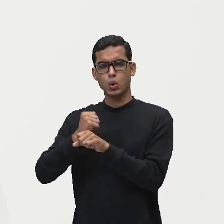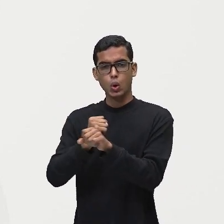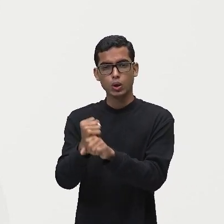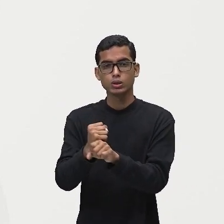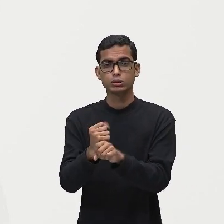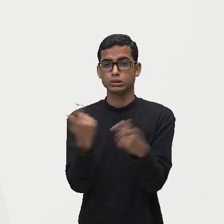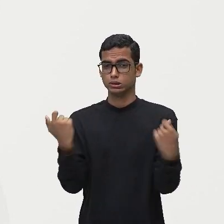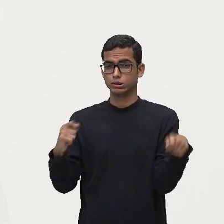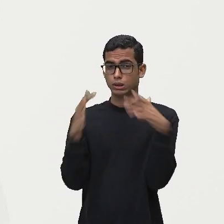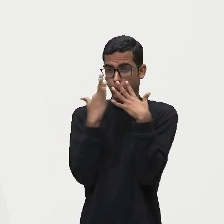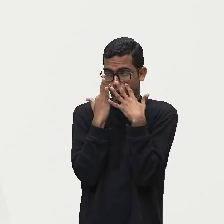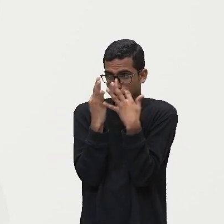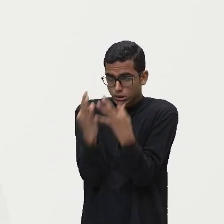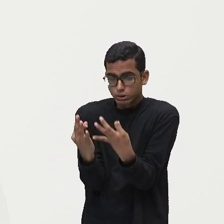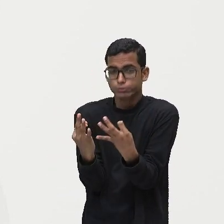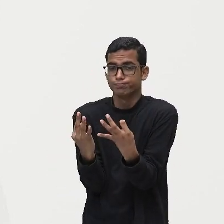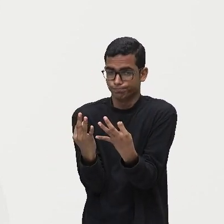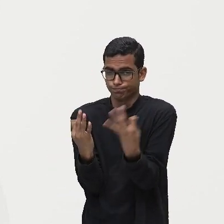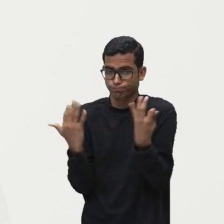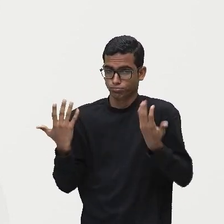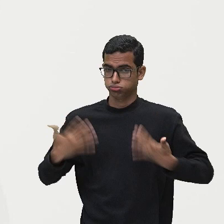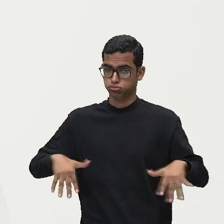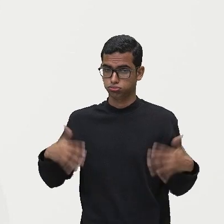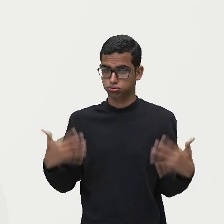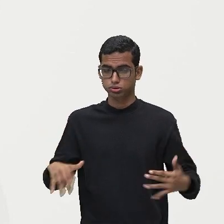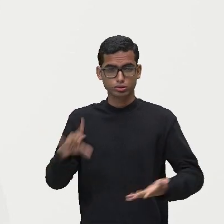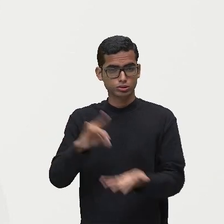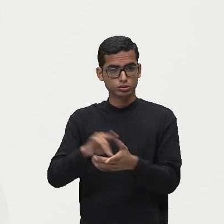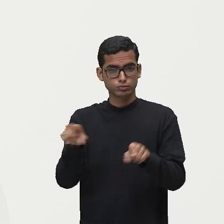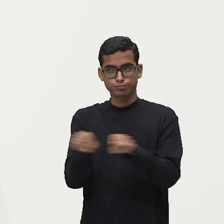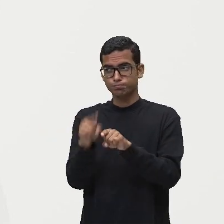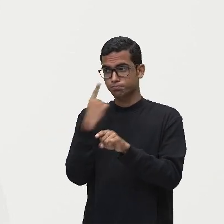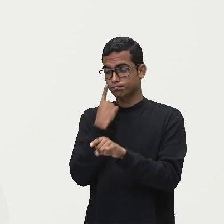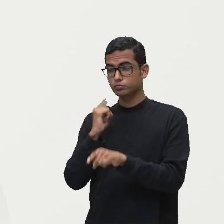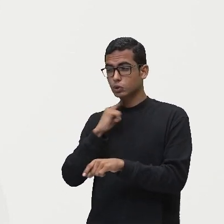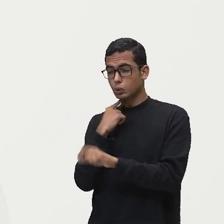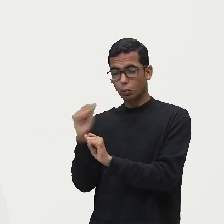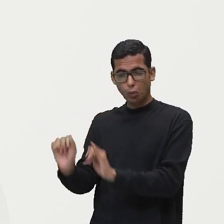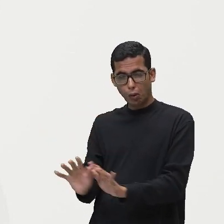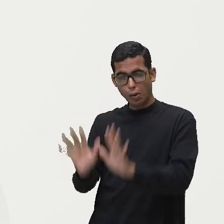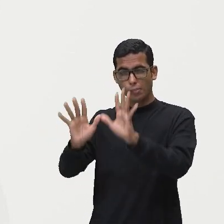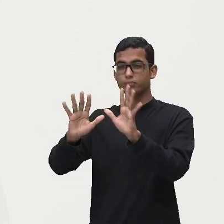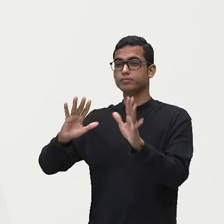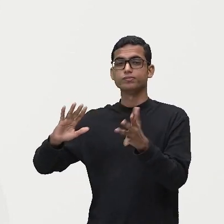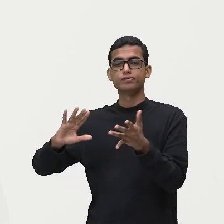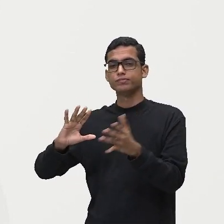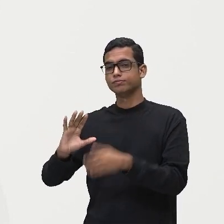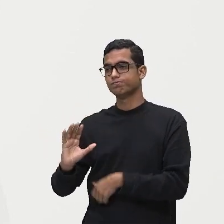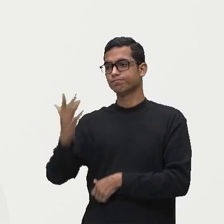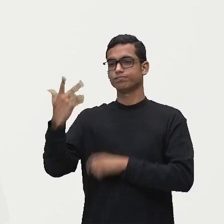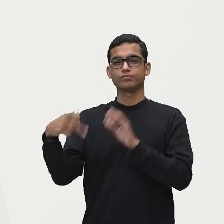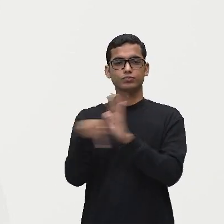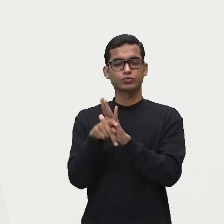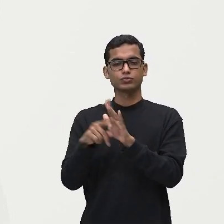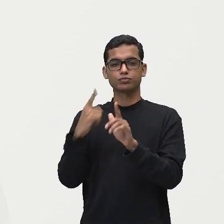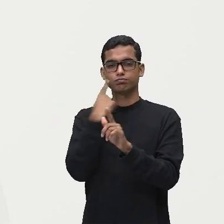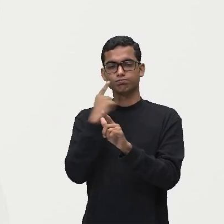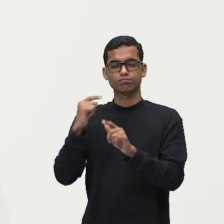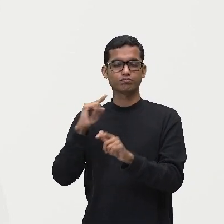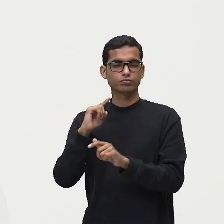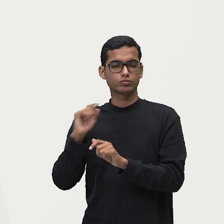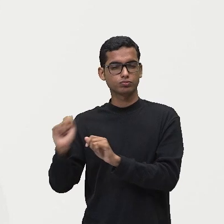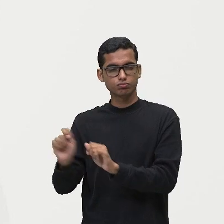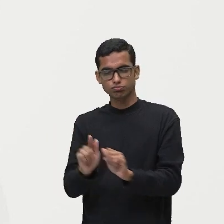assim, estar bem atento, né, a essa poluição que está acontecendo aí desses gases poluentes